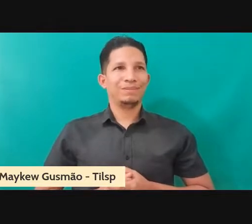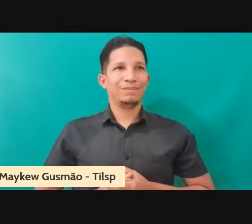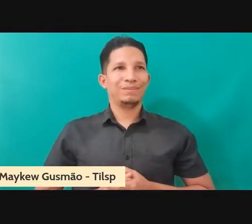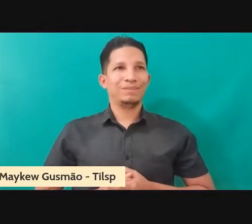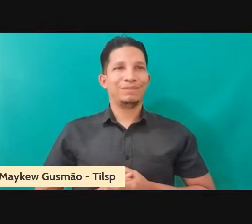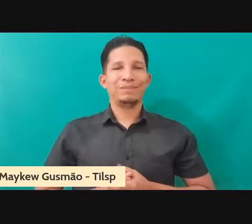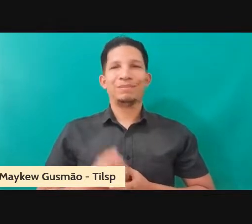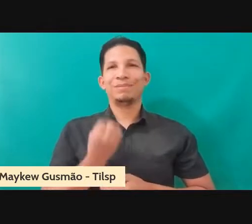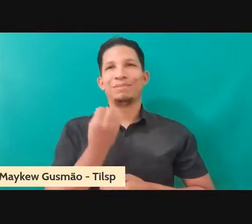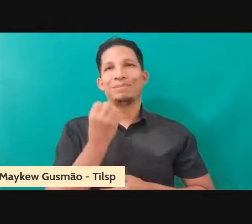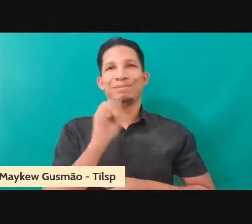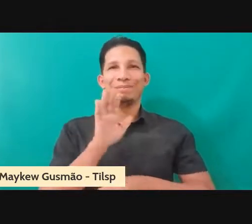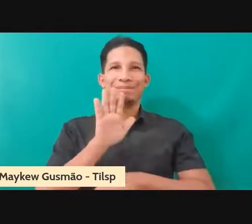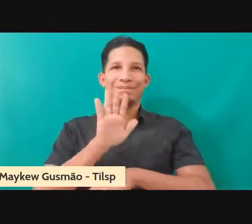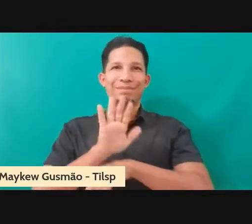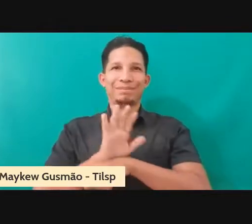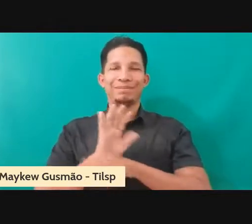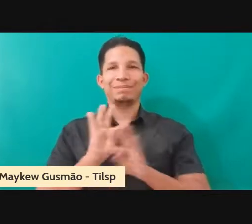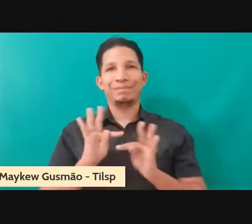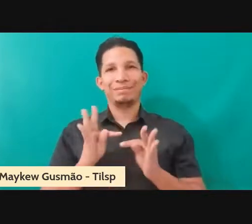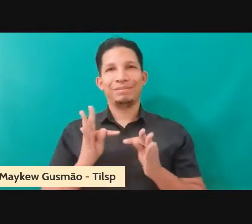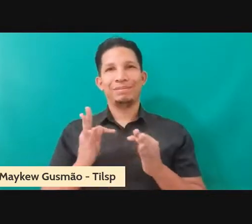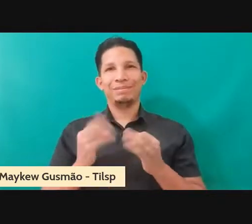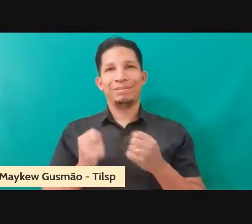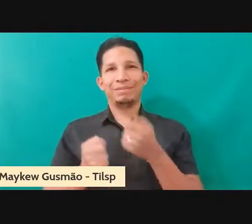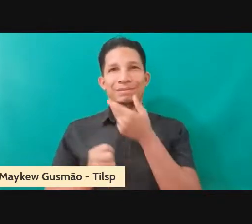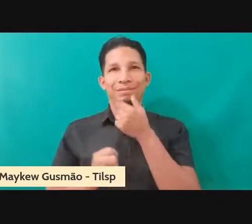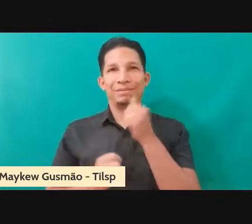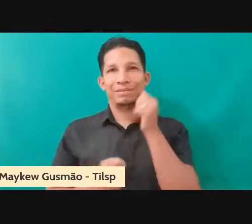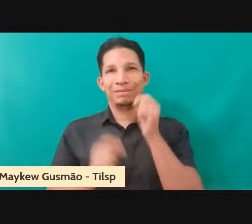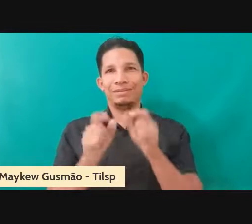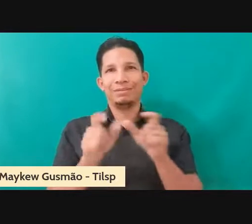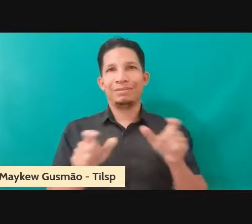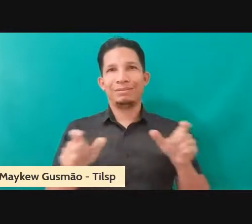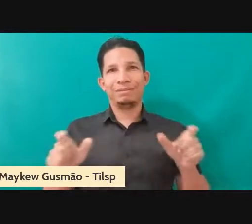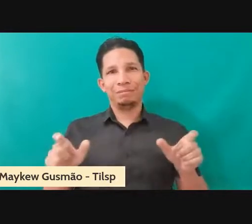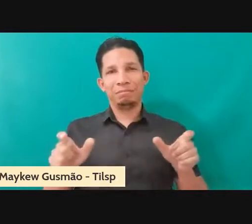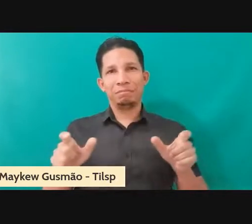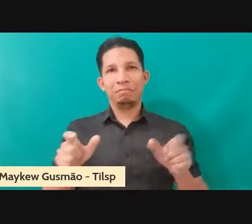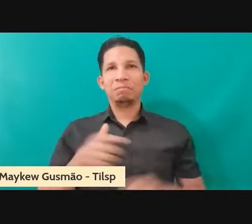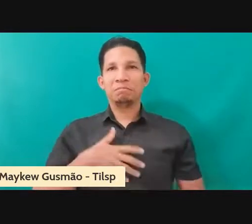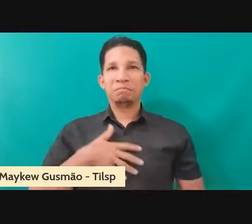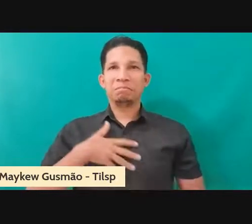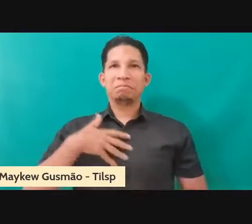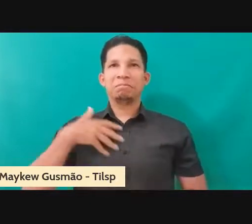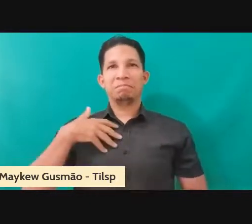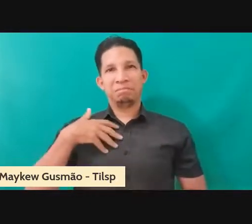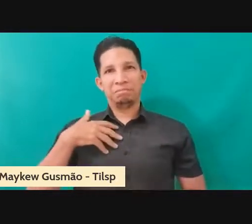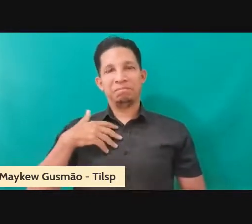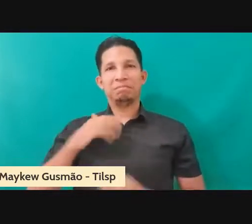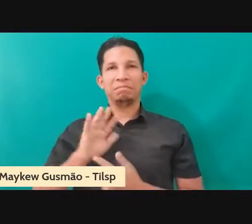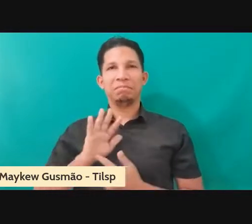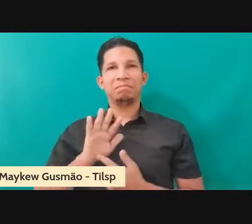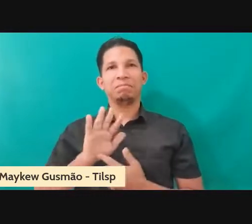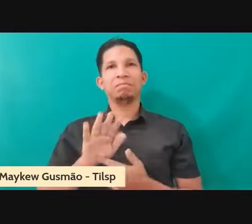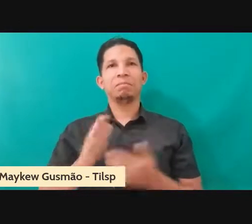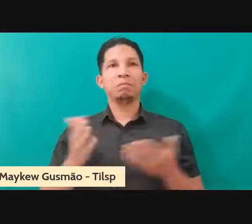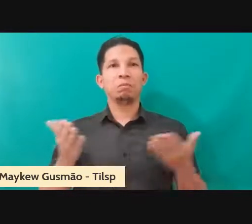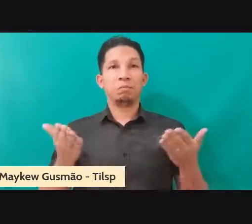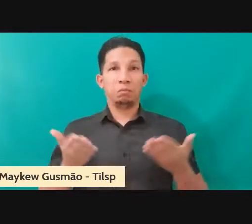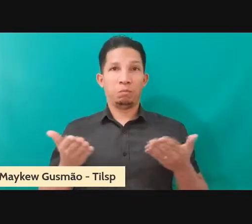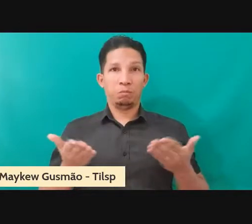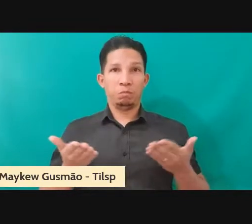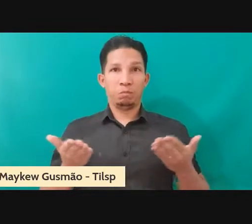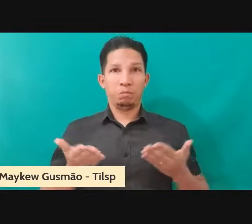Boa tarde a todos e todas. É com muita honra que apresento hoje,